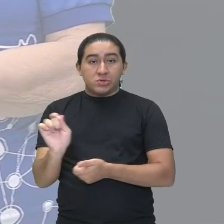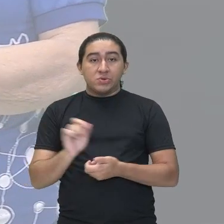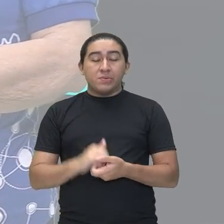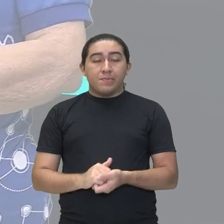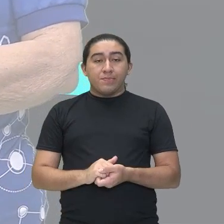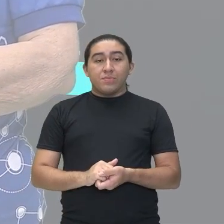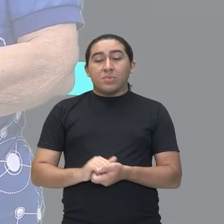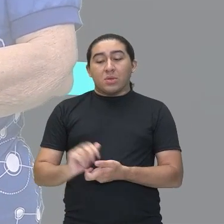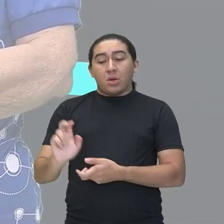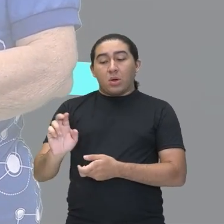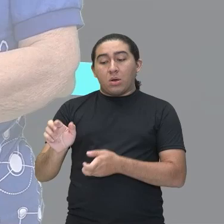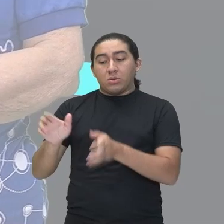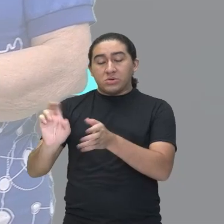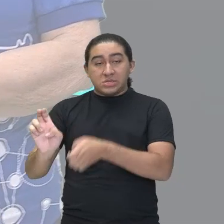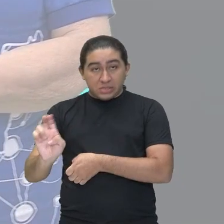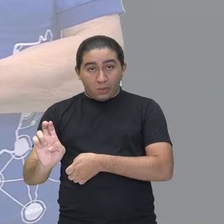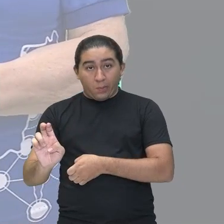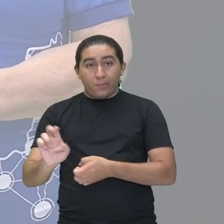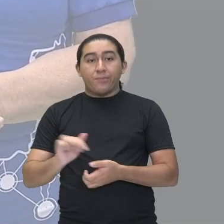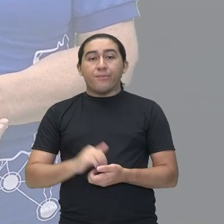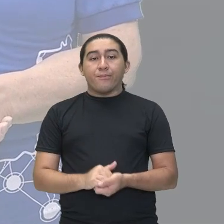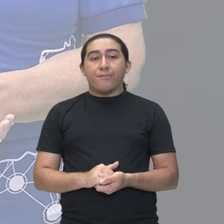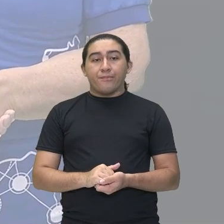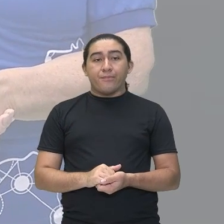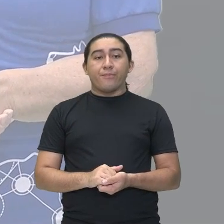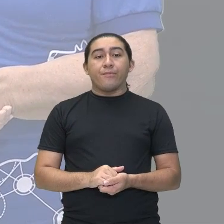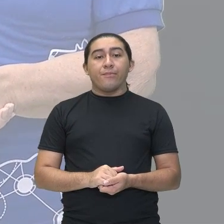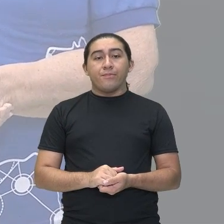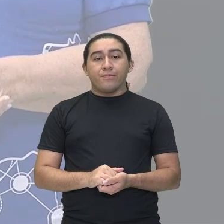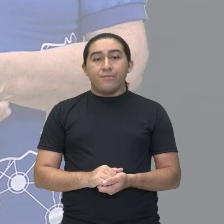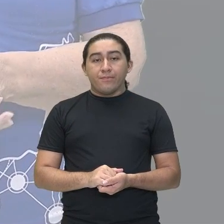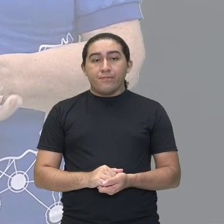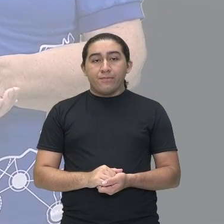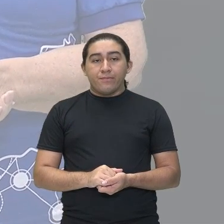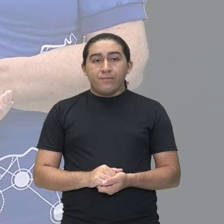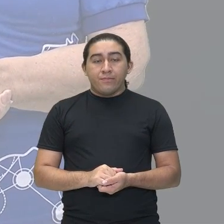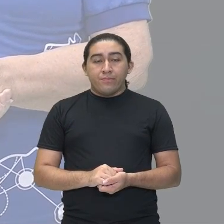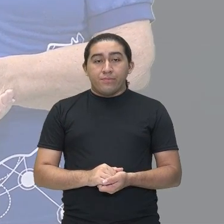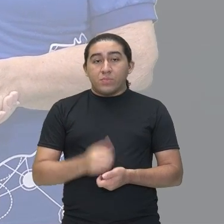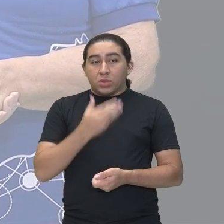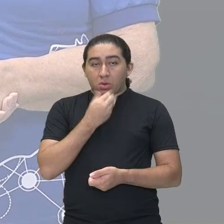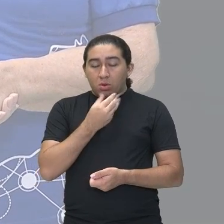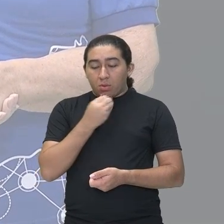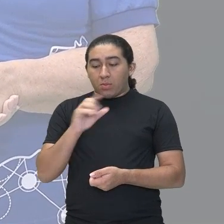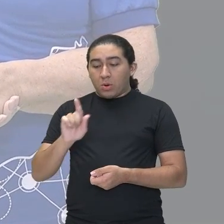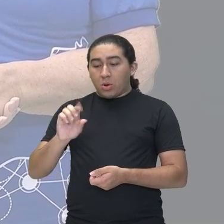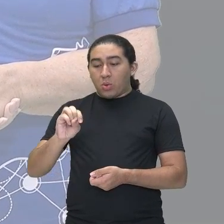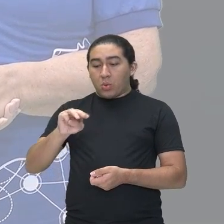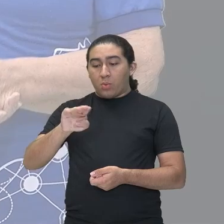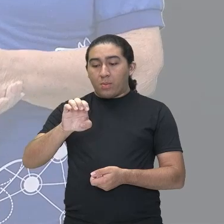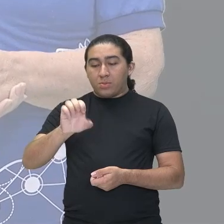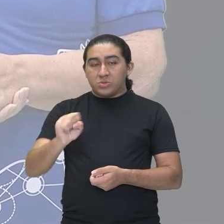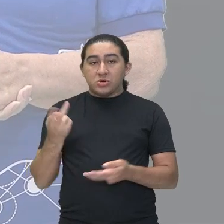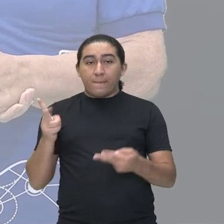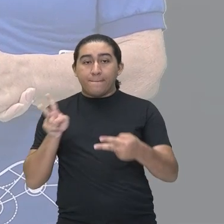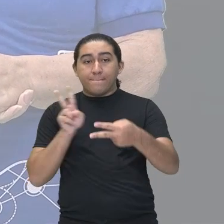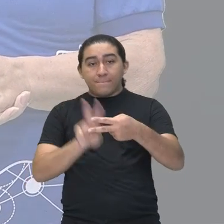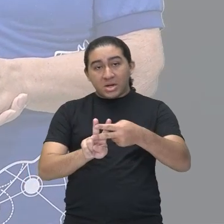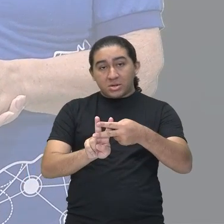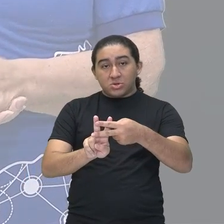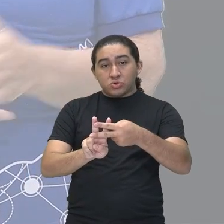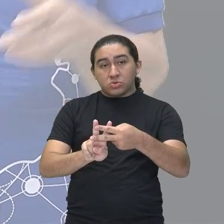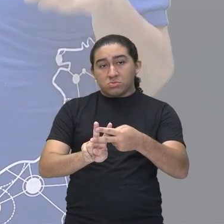5, Gomes Freire de Andrade consegue prender seus inimigos em uma